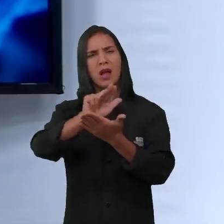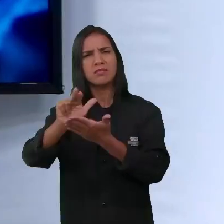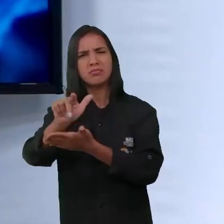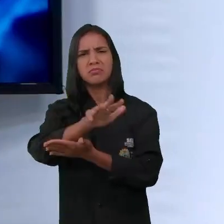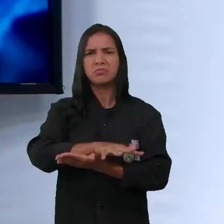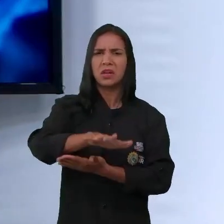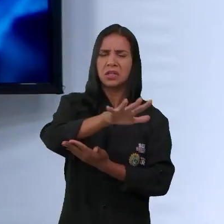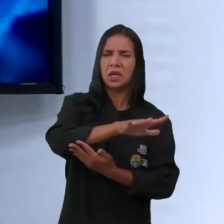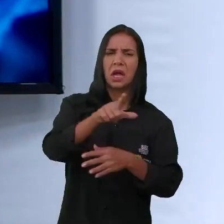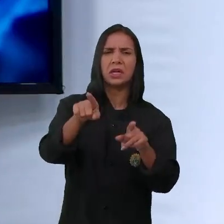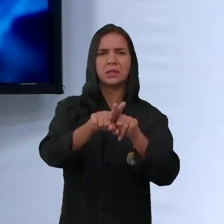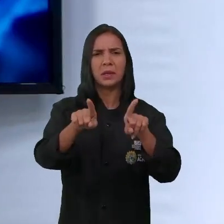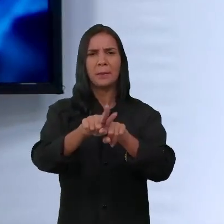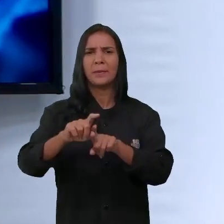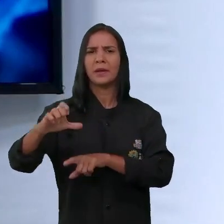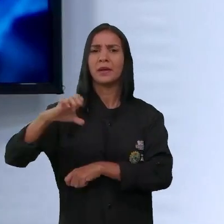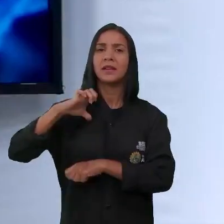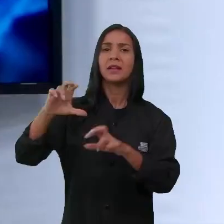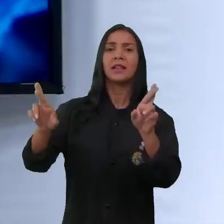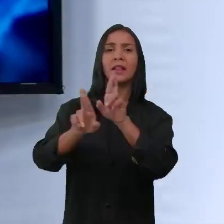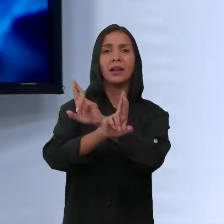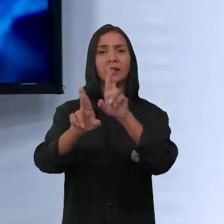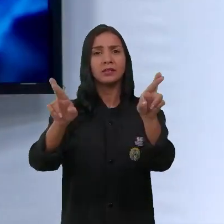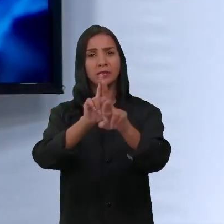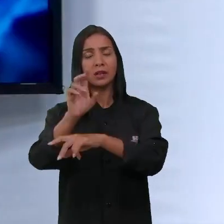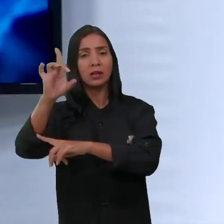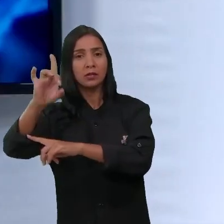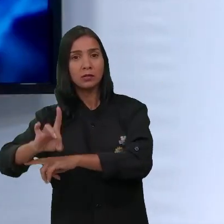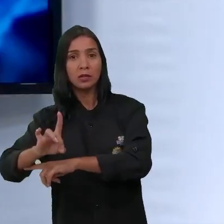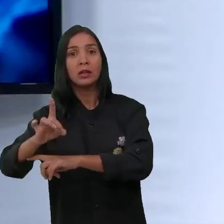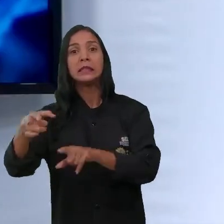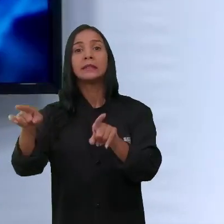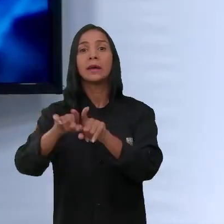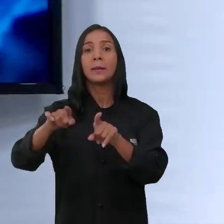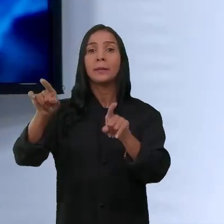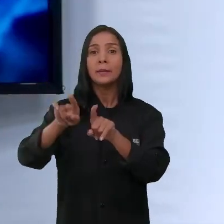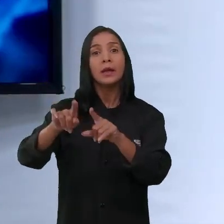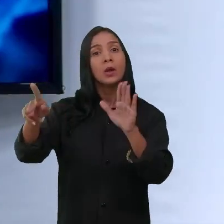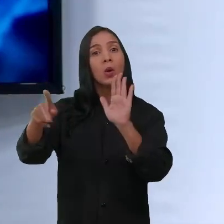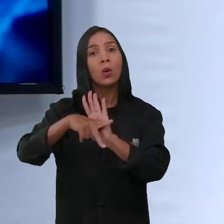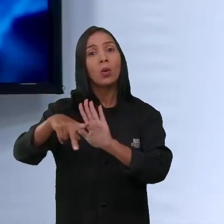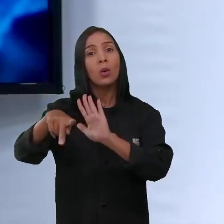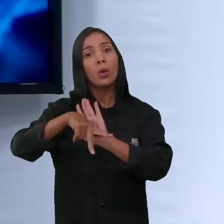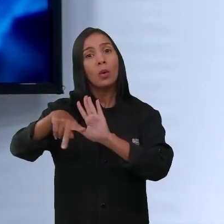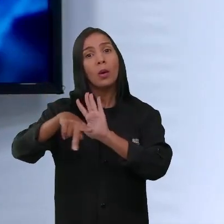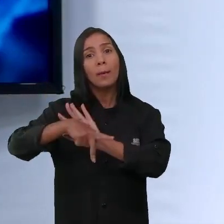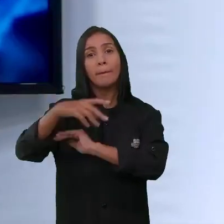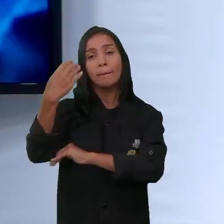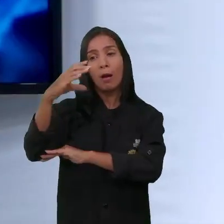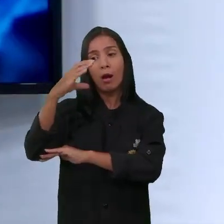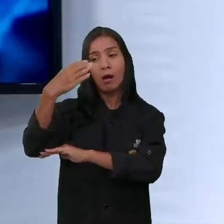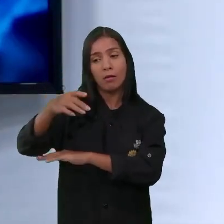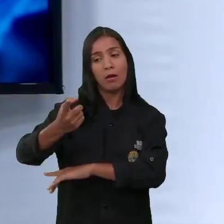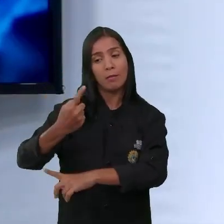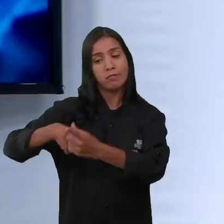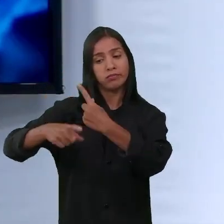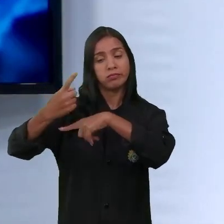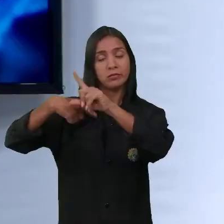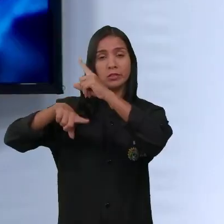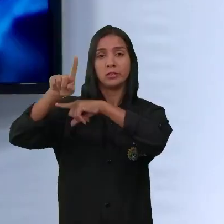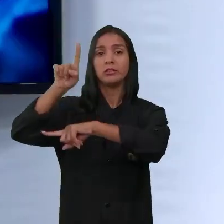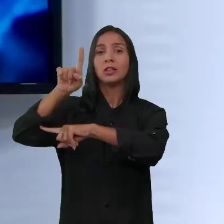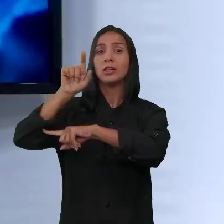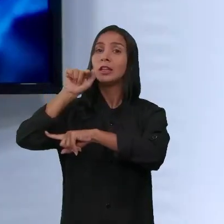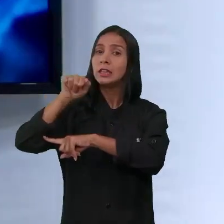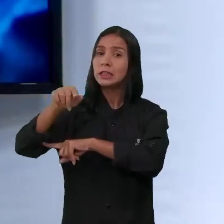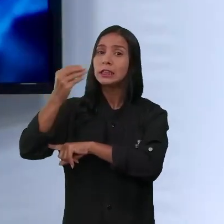do biodireito, mas o próprio avanço da ciência, com seus testes em